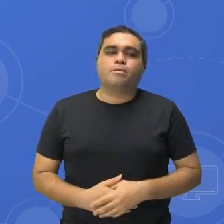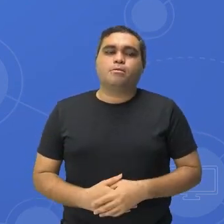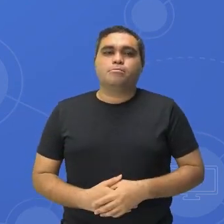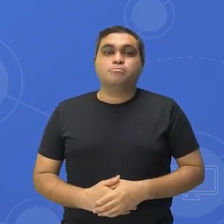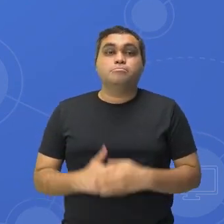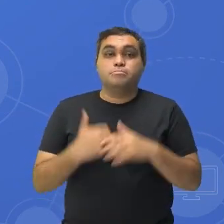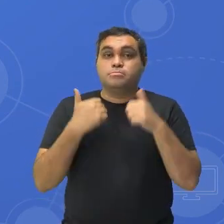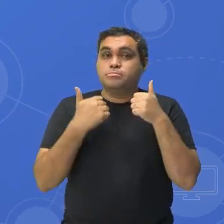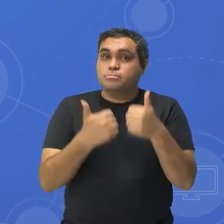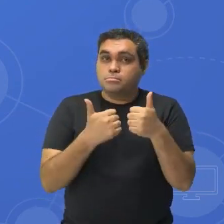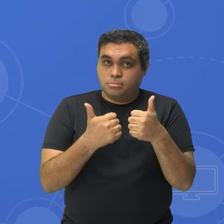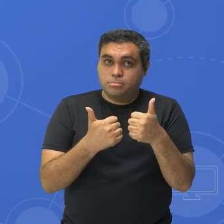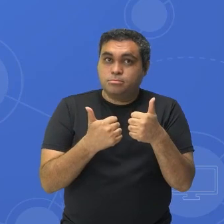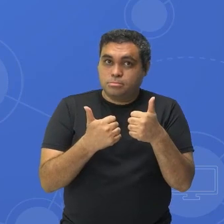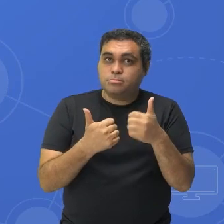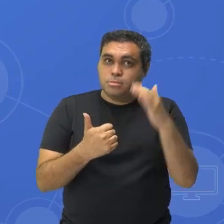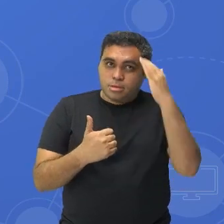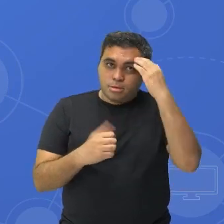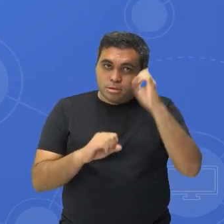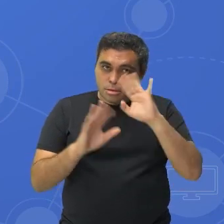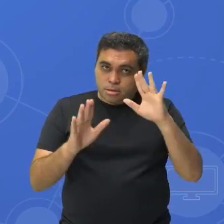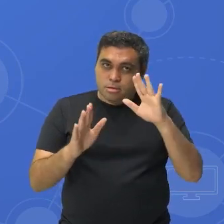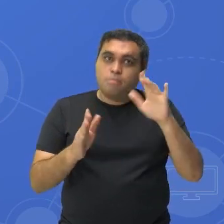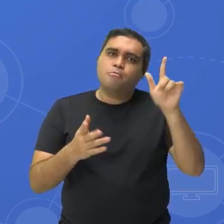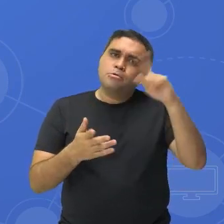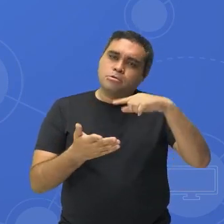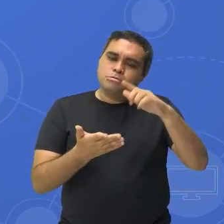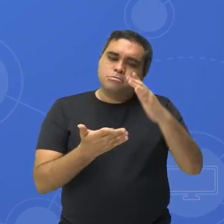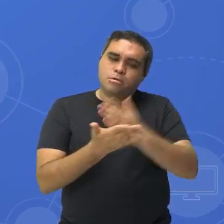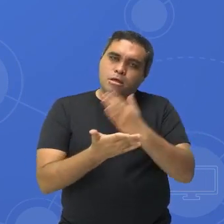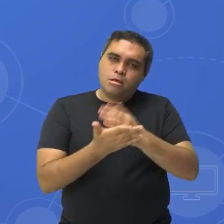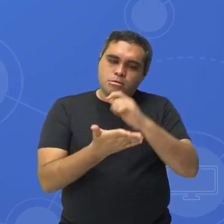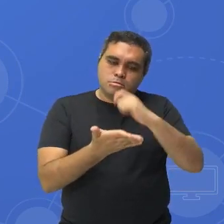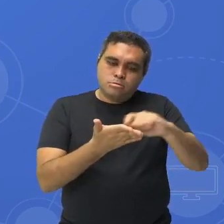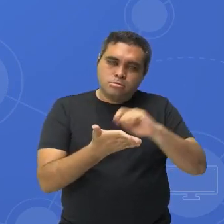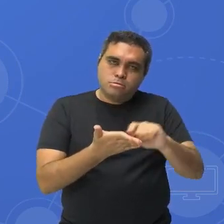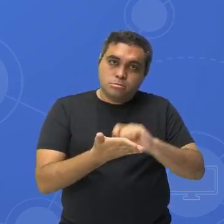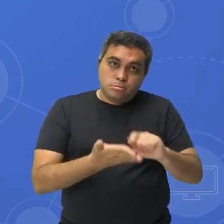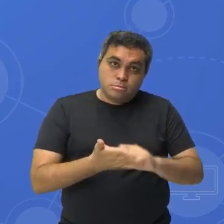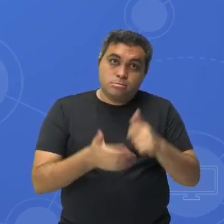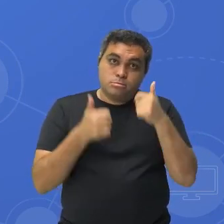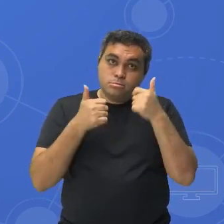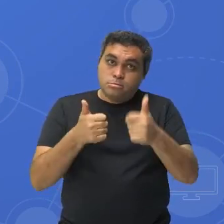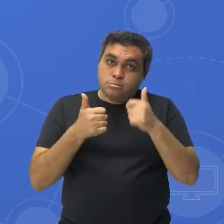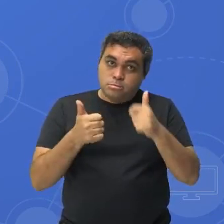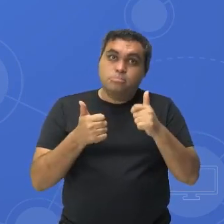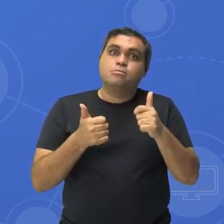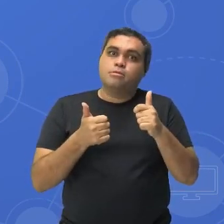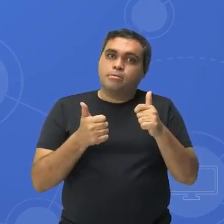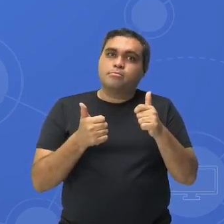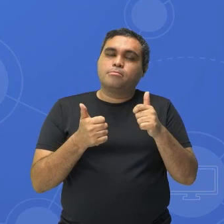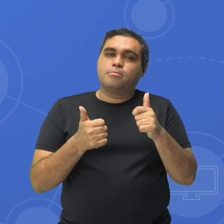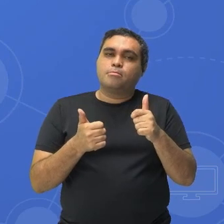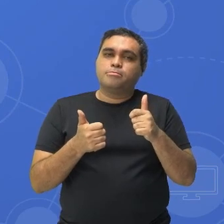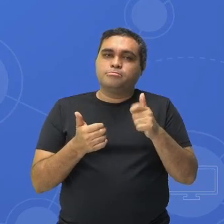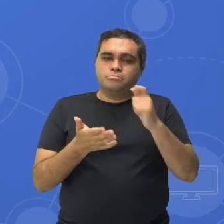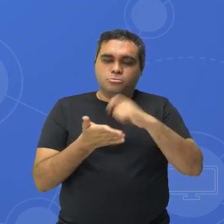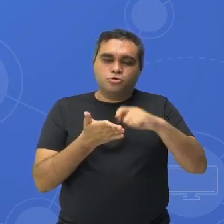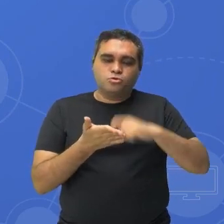Tá certo aí até aqui? Vão anotando aí no caderninho de vocês, tá bom? Vão riscando, vão